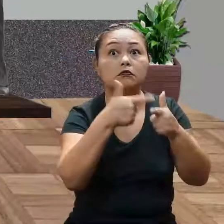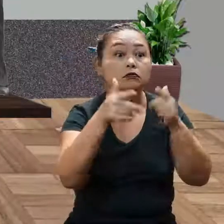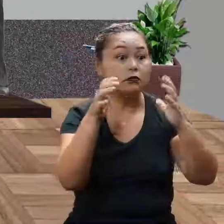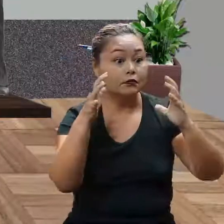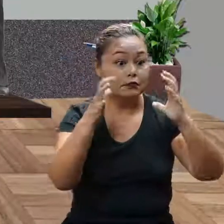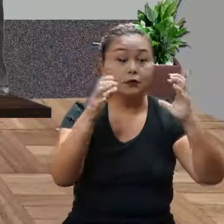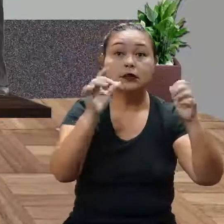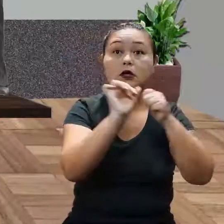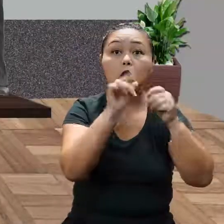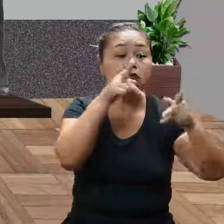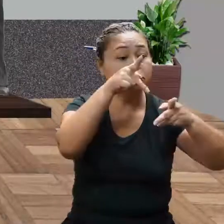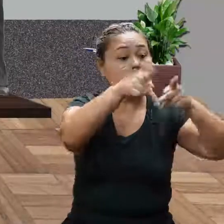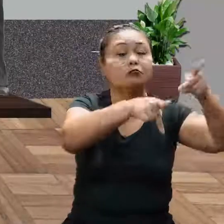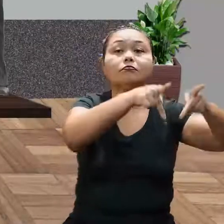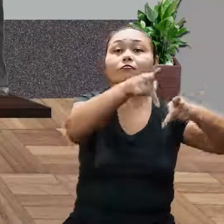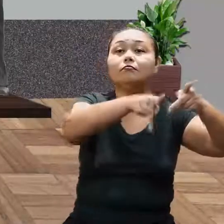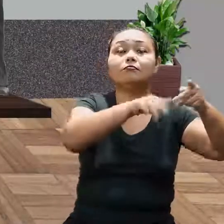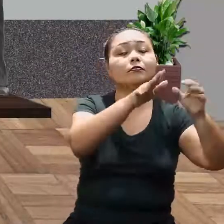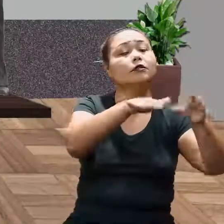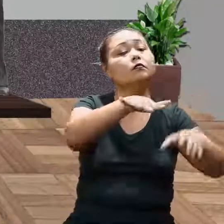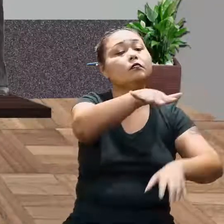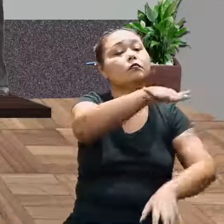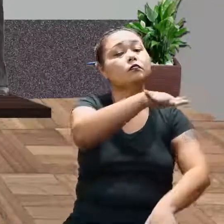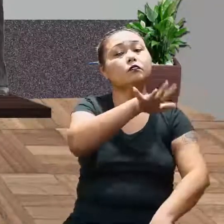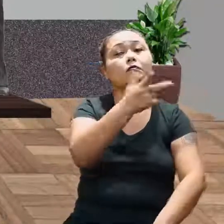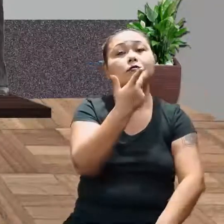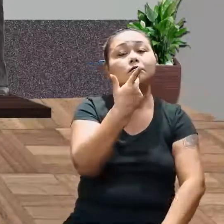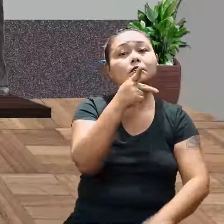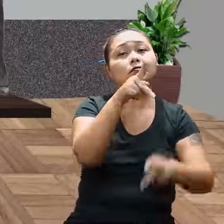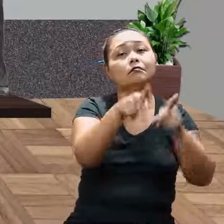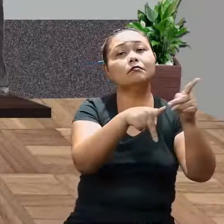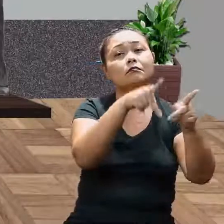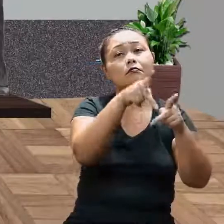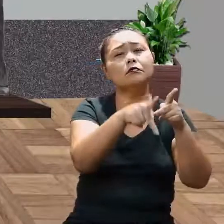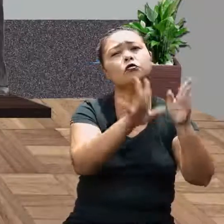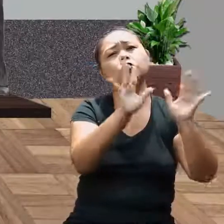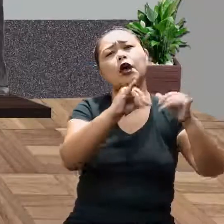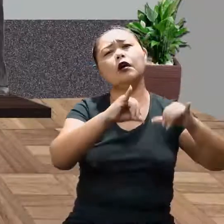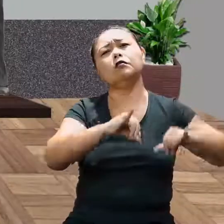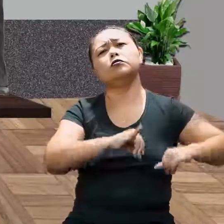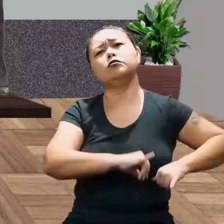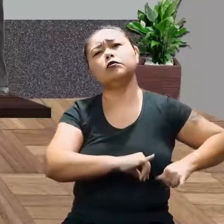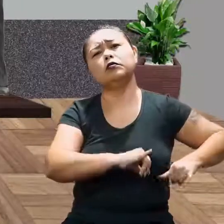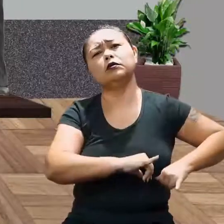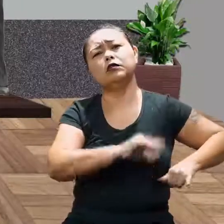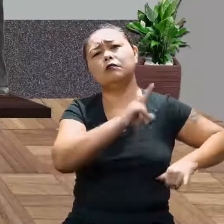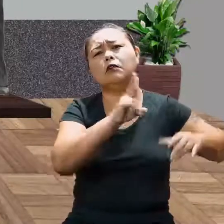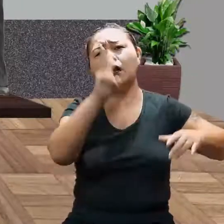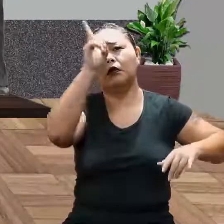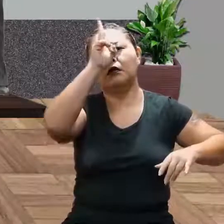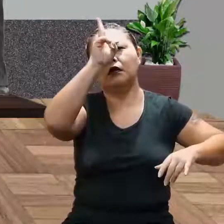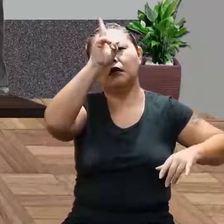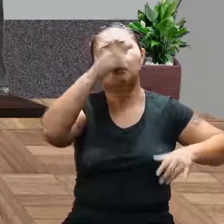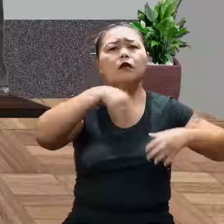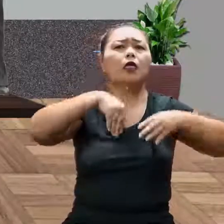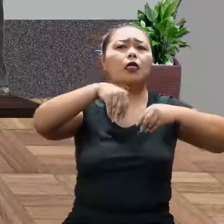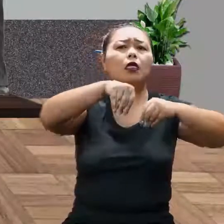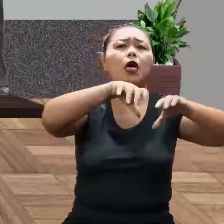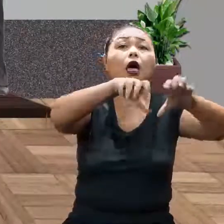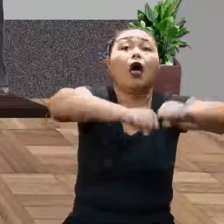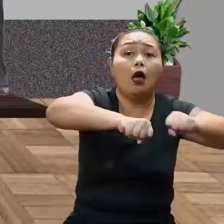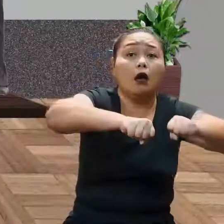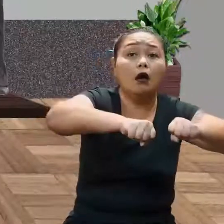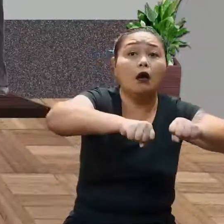povo. Aquele povo que ele dizia que era um povo que já havia sofrido historicamente por ter tido suas terras